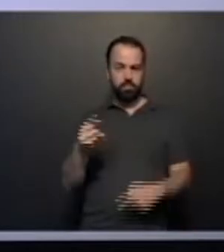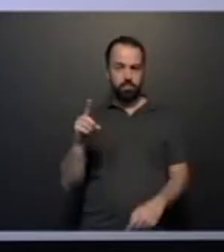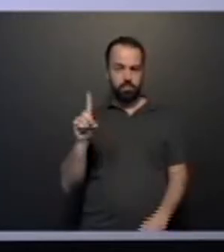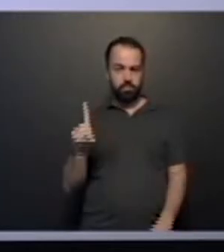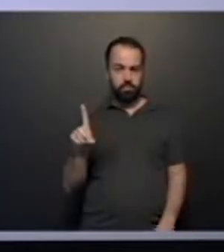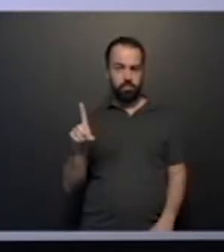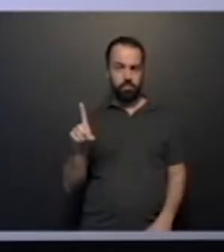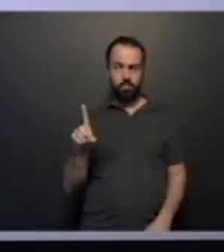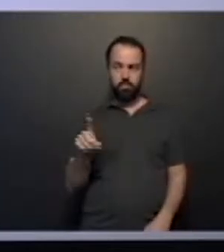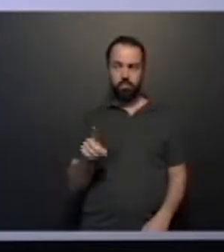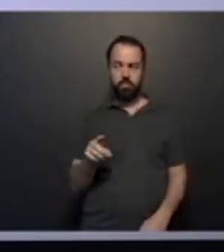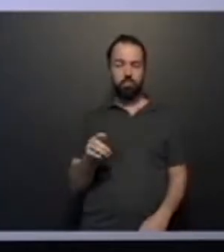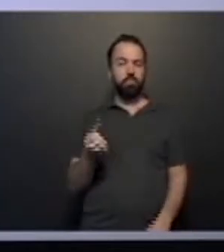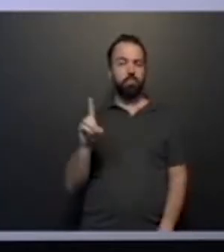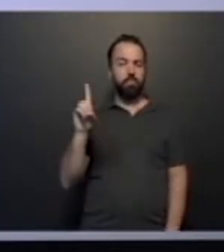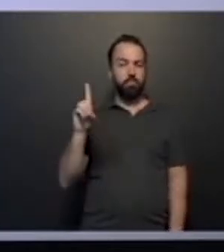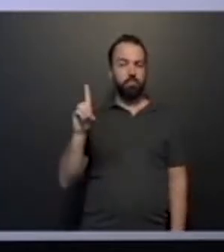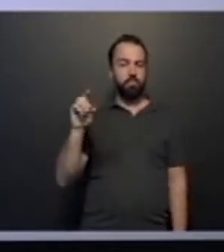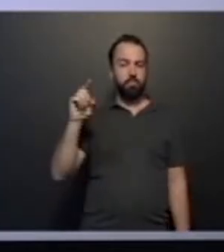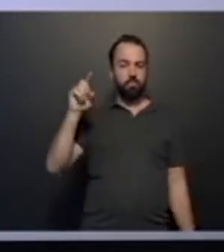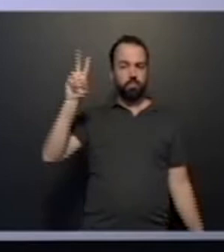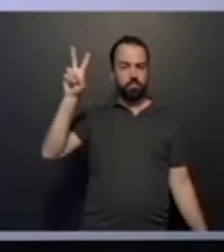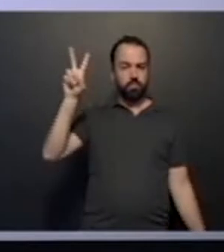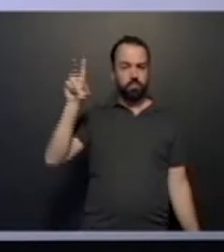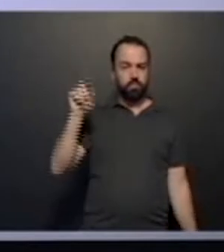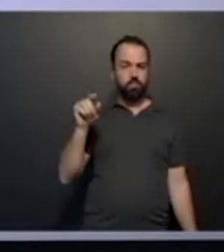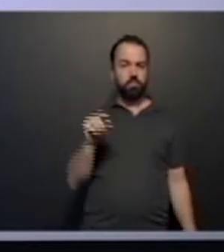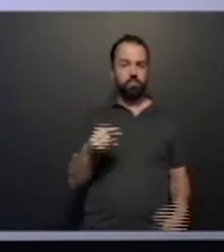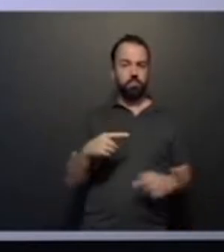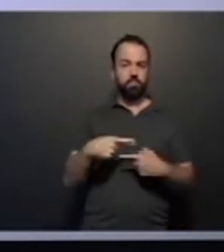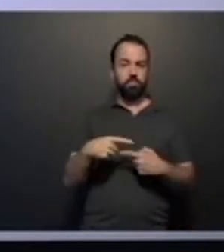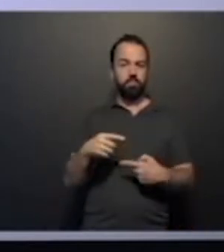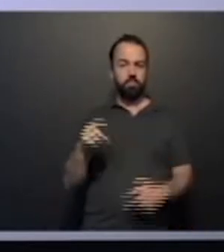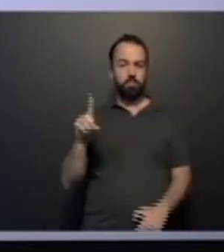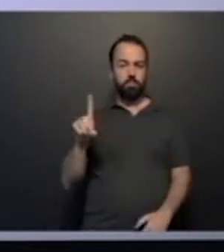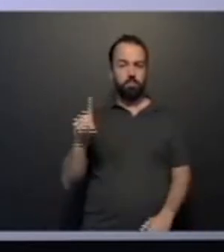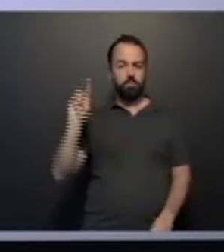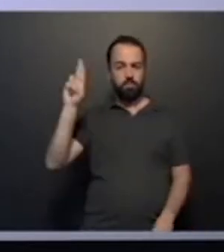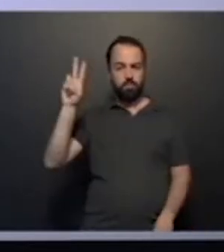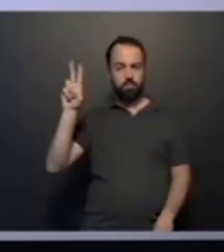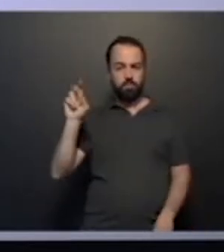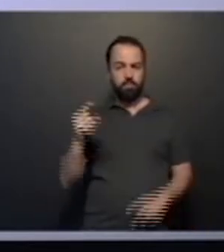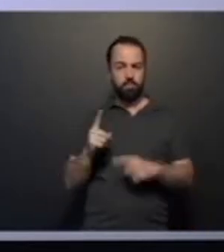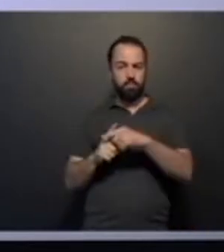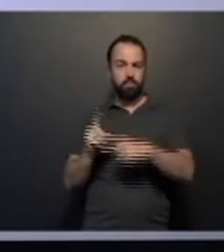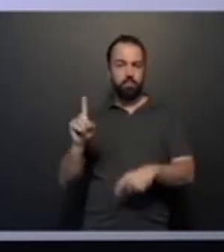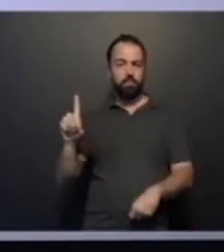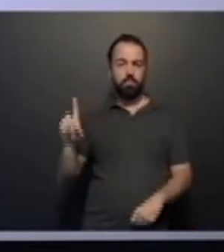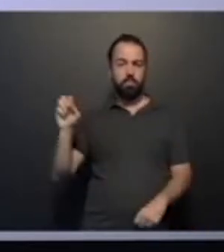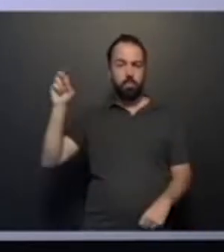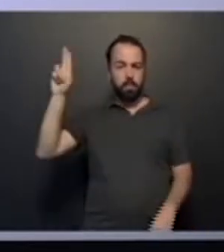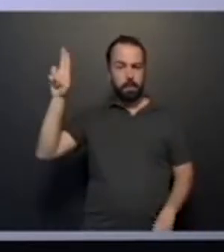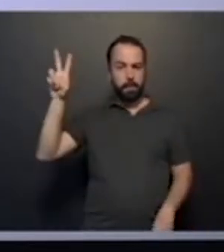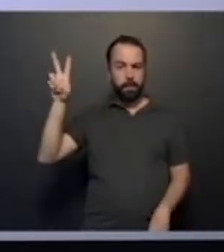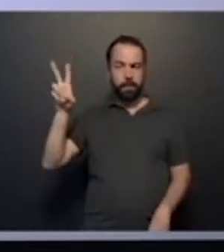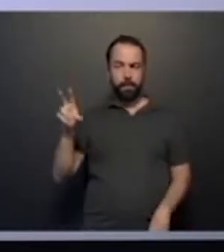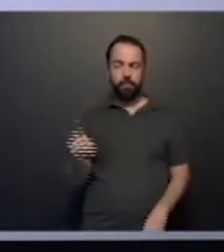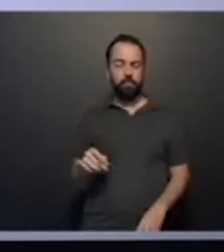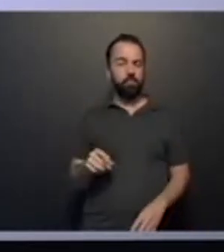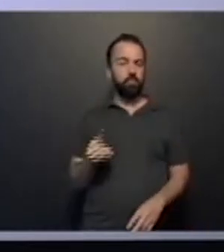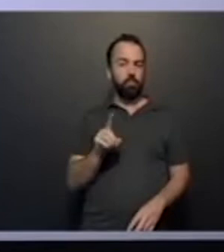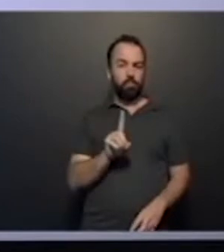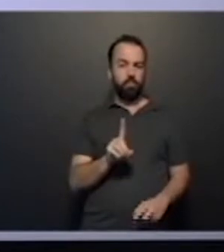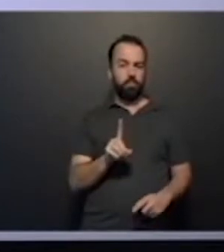tenho diagonal quadrado que é igual a 1 ao quadrado mais 1 ao quadrado e como resultado né um ao